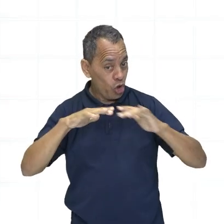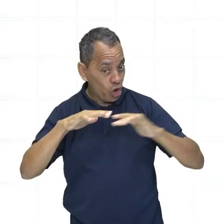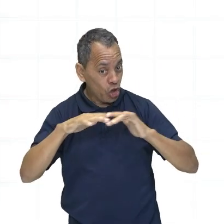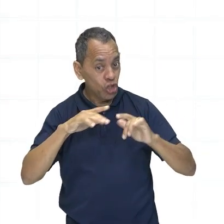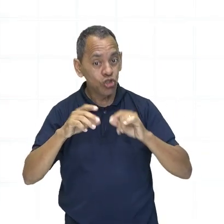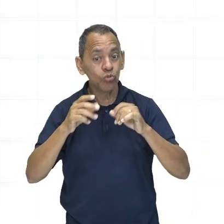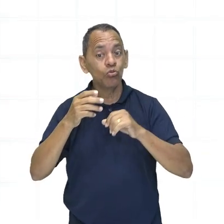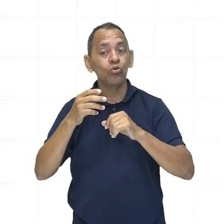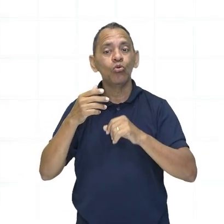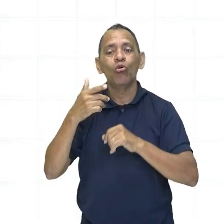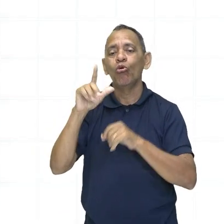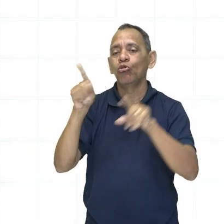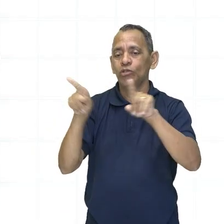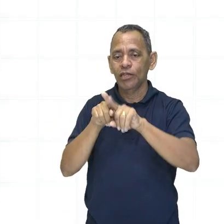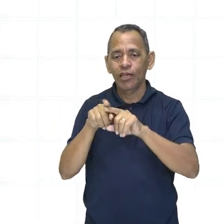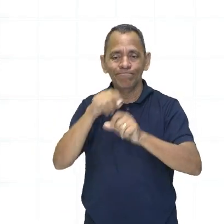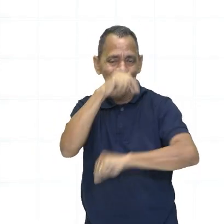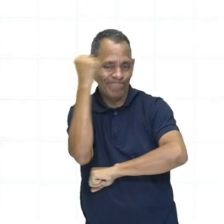que é o frevo.